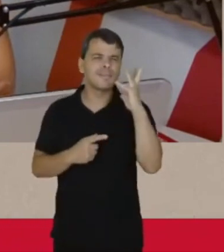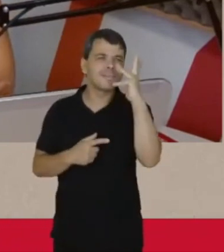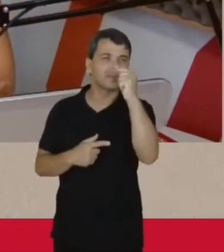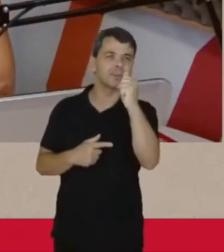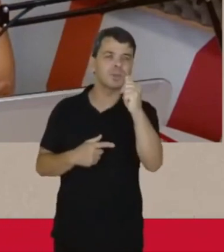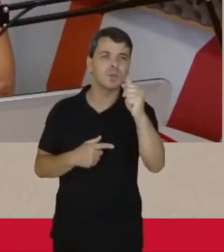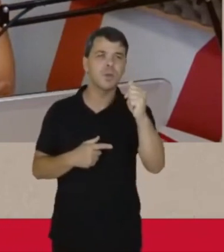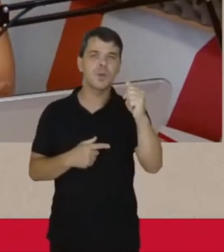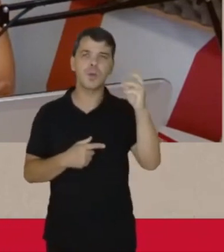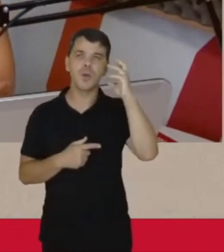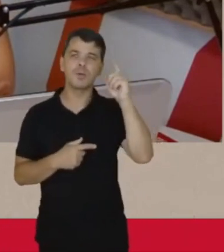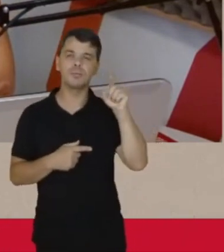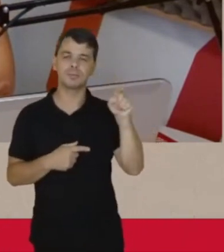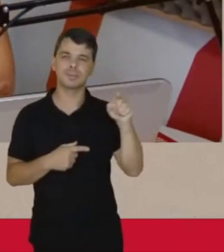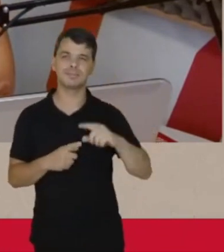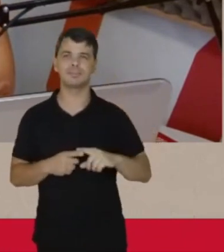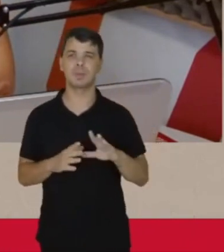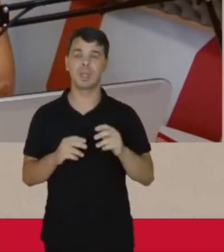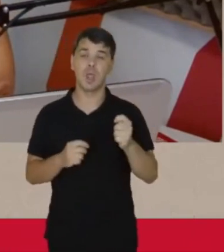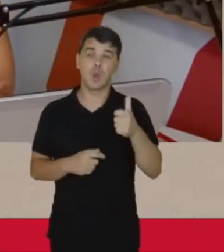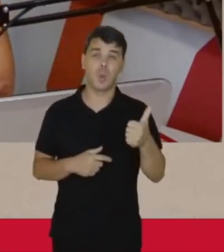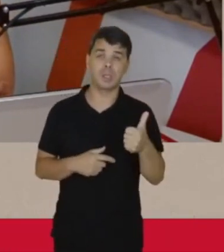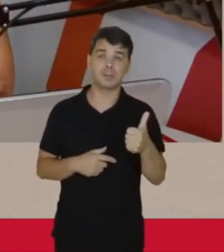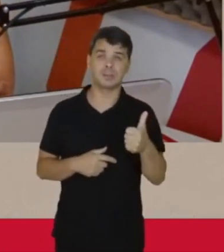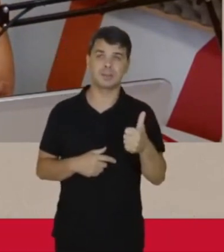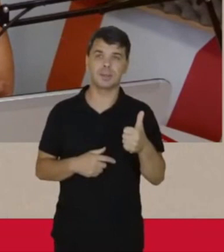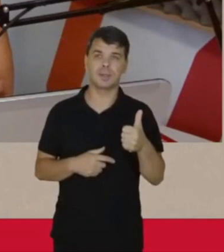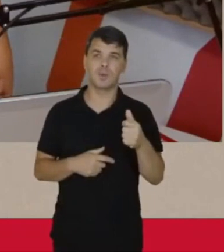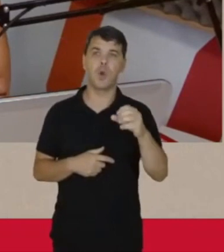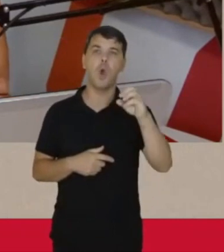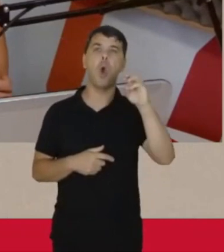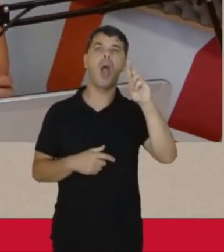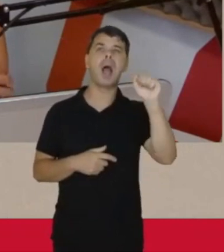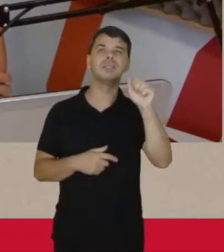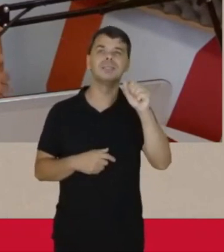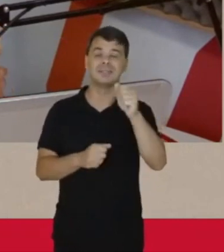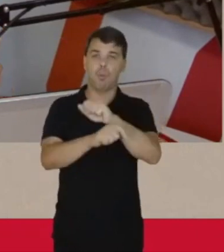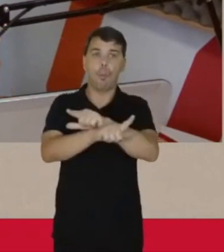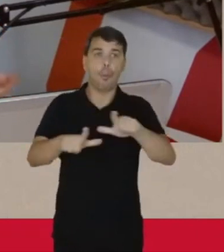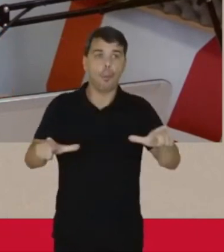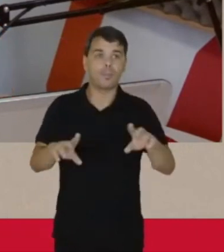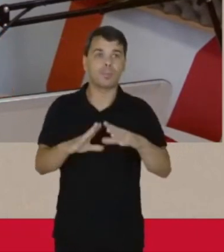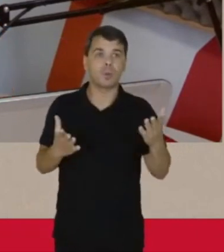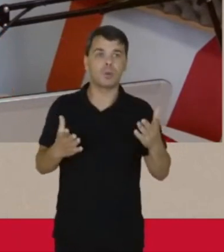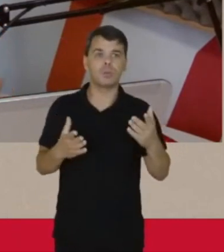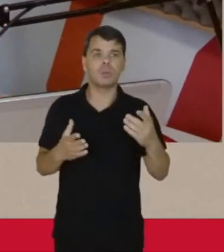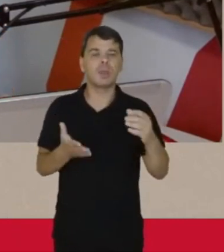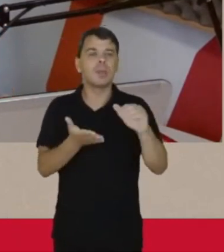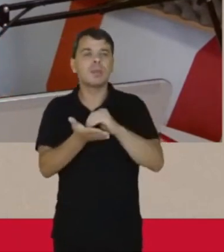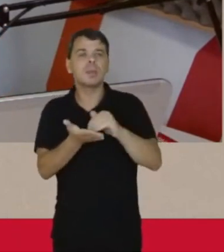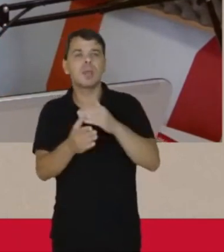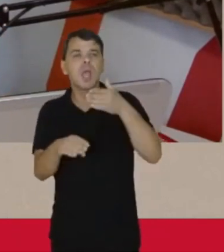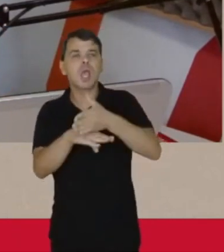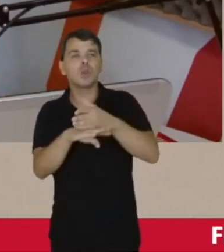te ouvir, viu, Macaé? É quase que um oásis no deserto. Me diga quando é que você filiou, o pessoal tá curioso